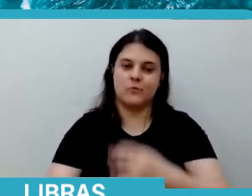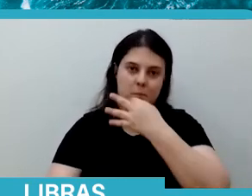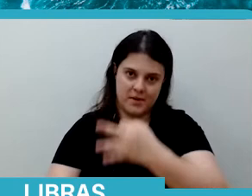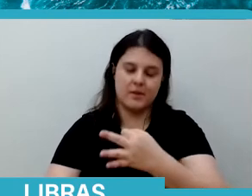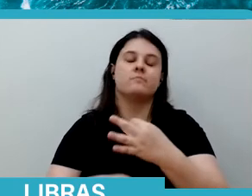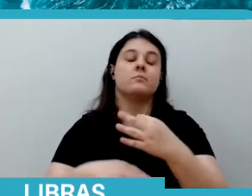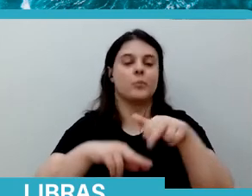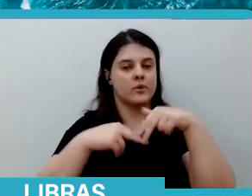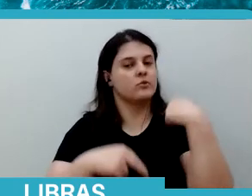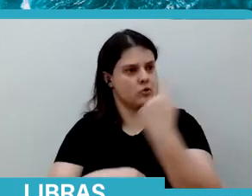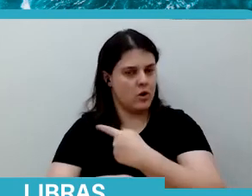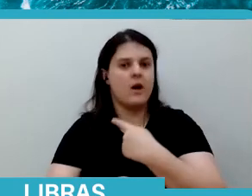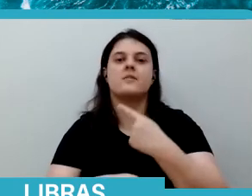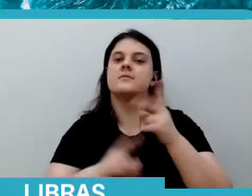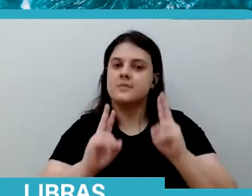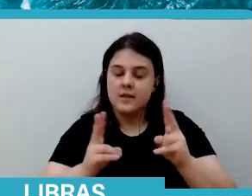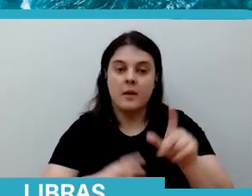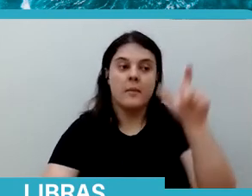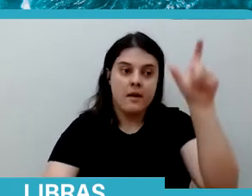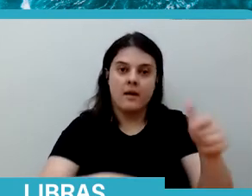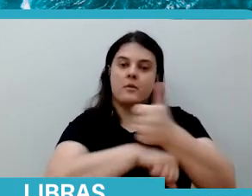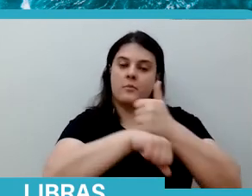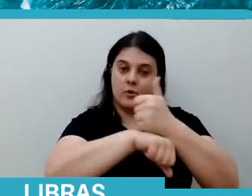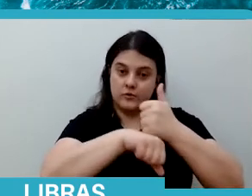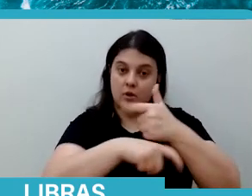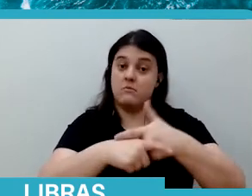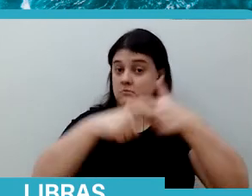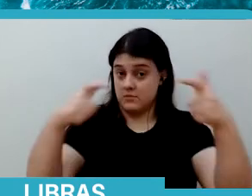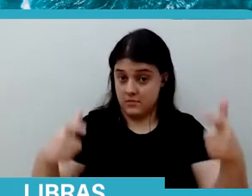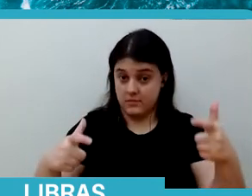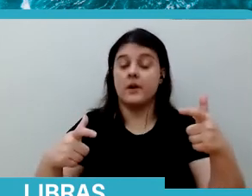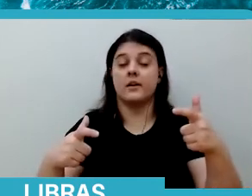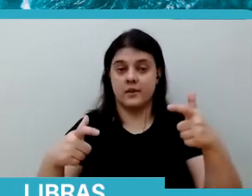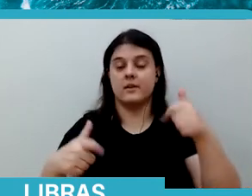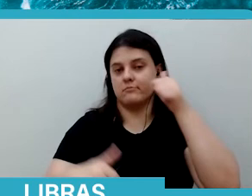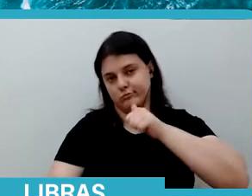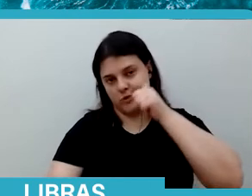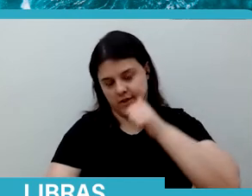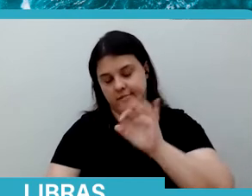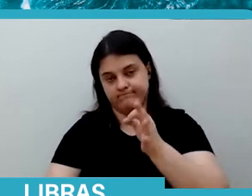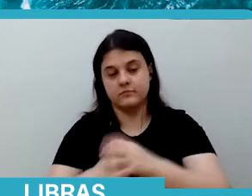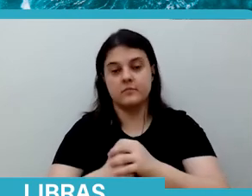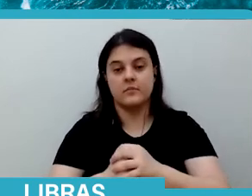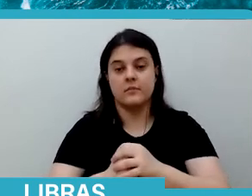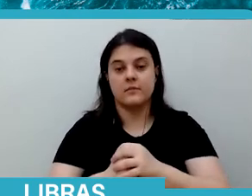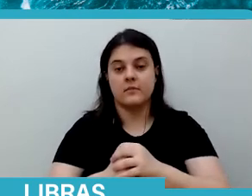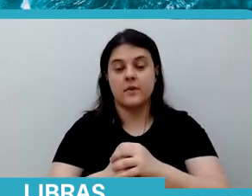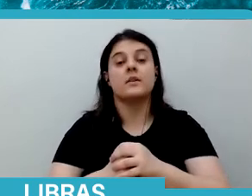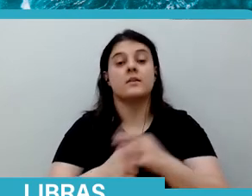leva muito em conta essas profissionais e hoje na grande maioria como tá dita que são mulheres e